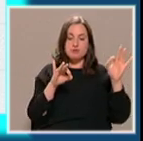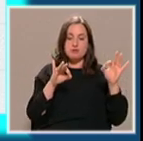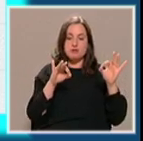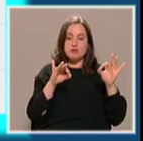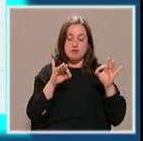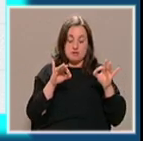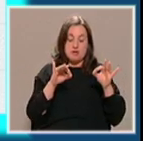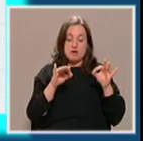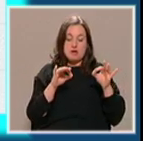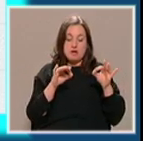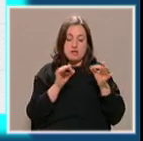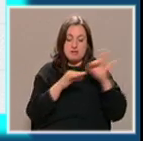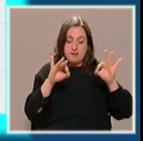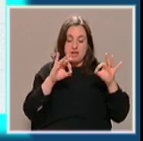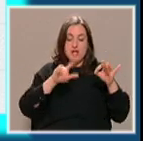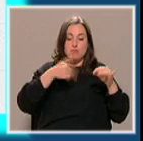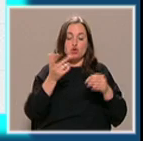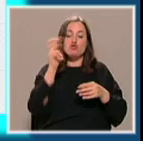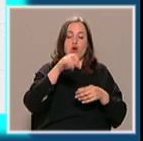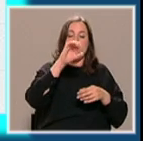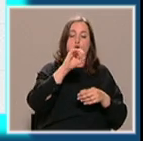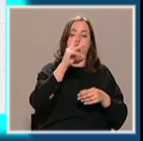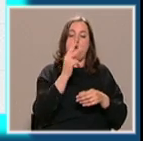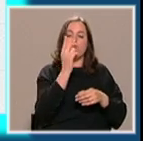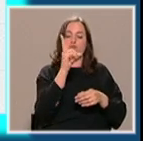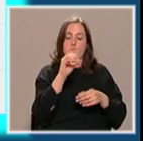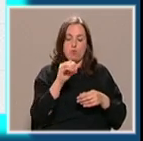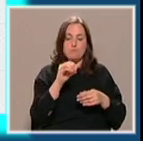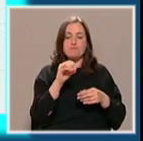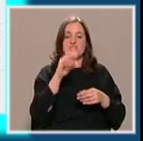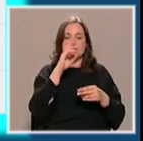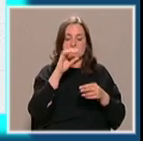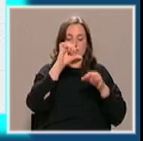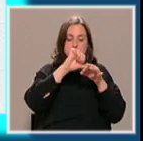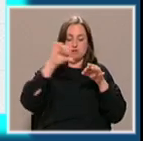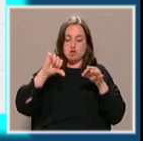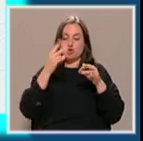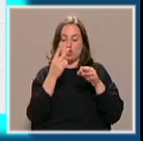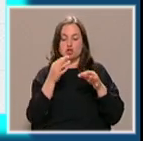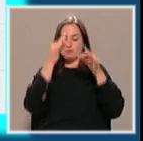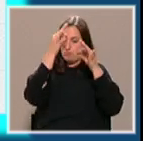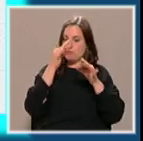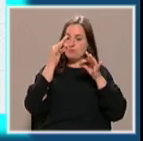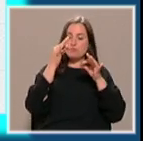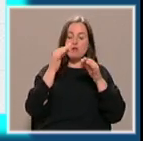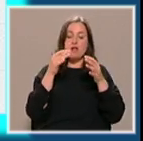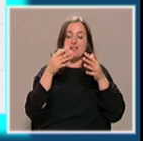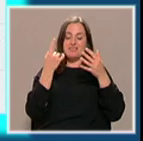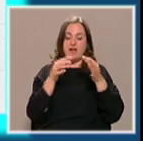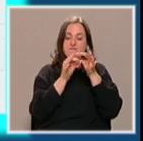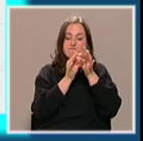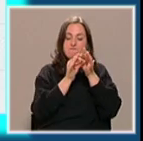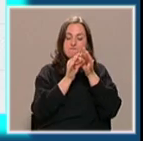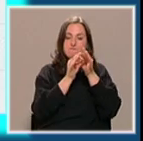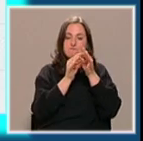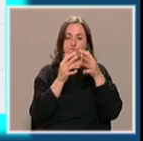no óvulo. Só neste momento é que falamos no óvulo. Quando temos os dois núcleos formados, ocorre a sua fusão e